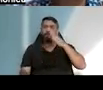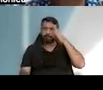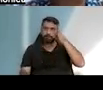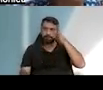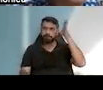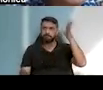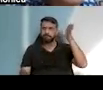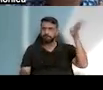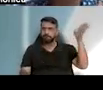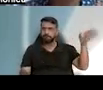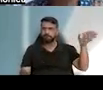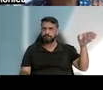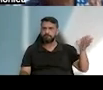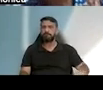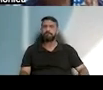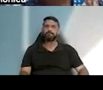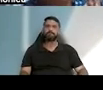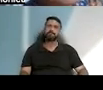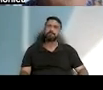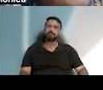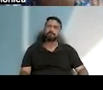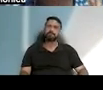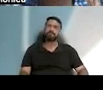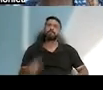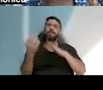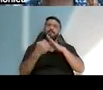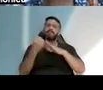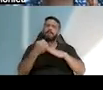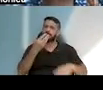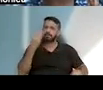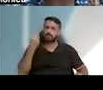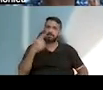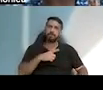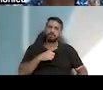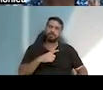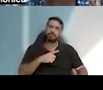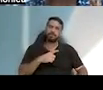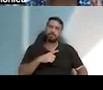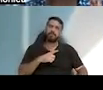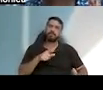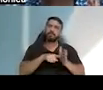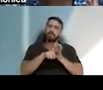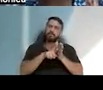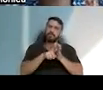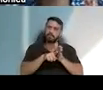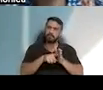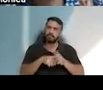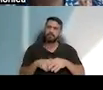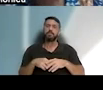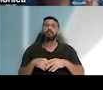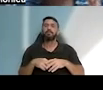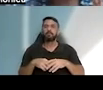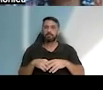me fugiu o nome agora da empresa agora que faz todos os exames. Mas, por exemplo, a